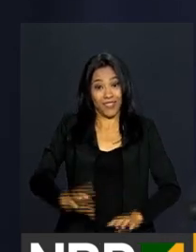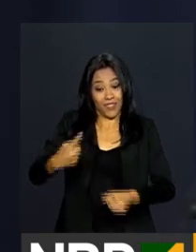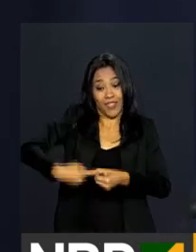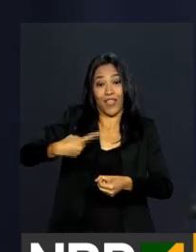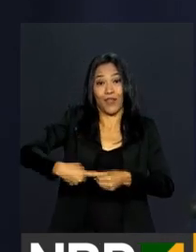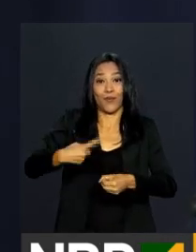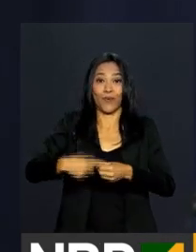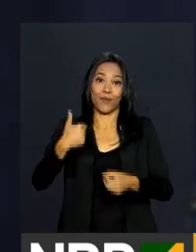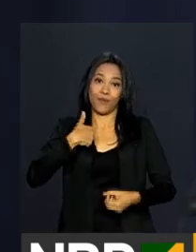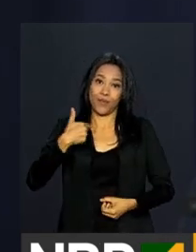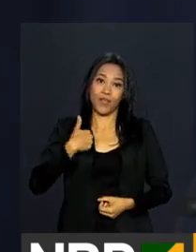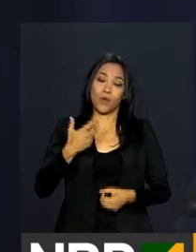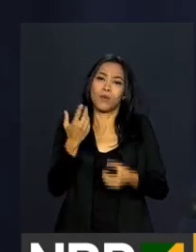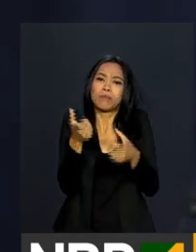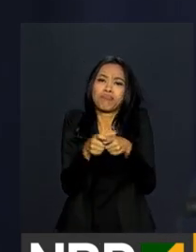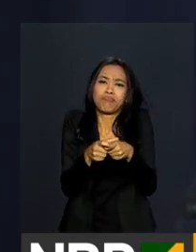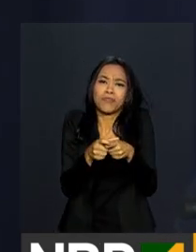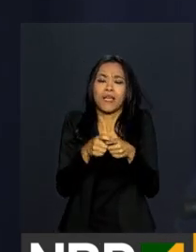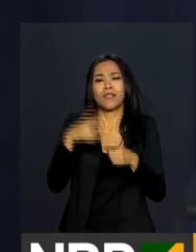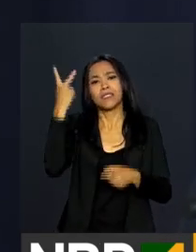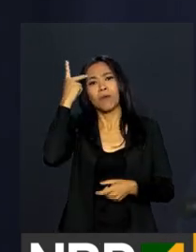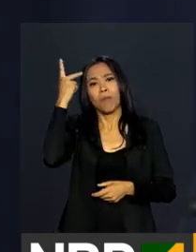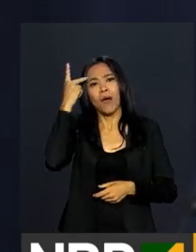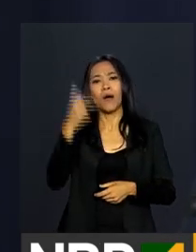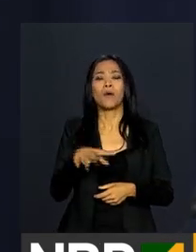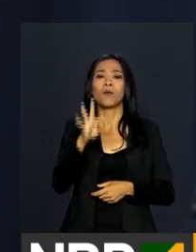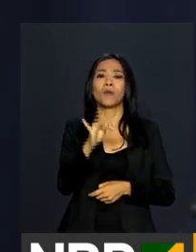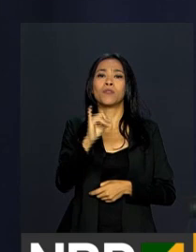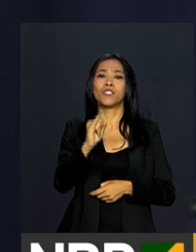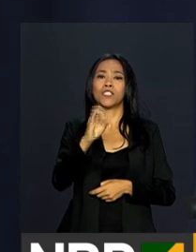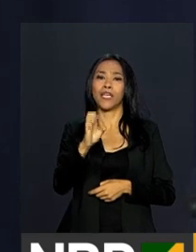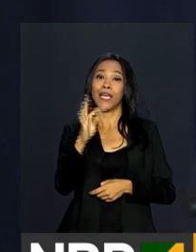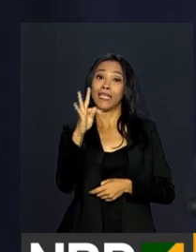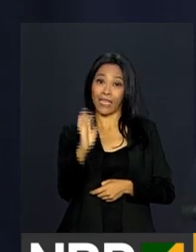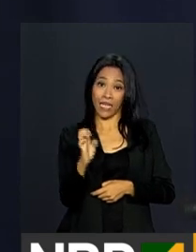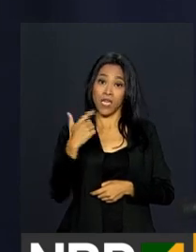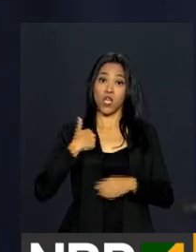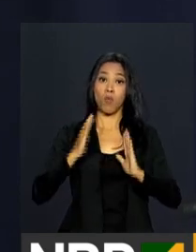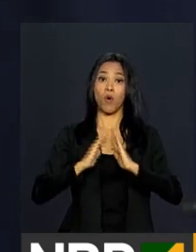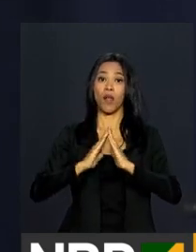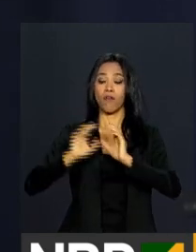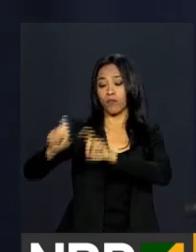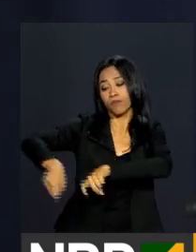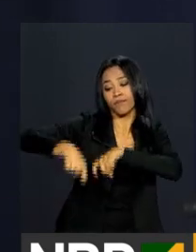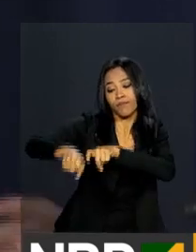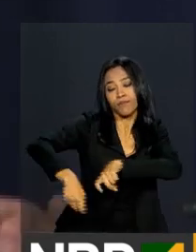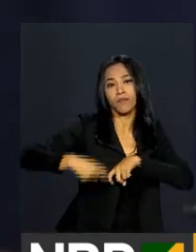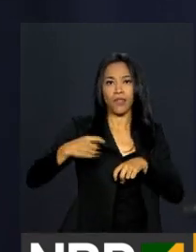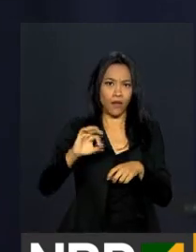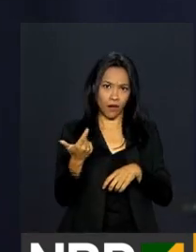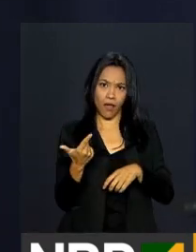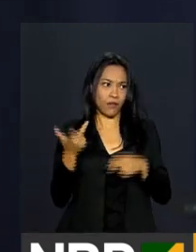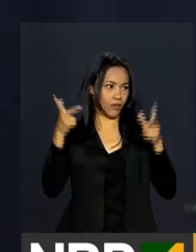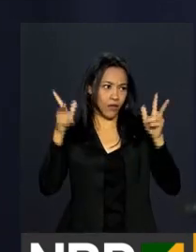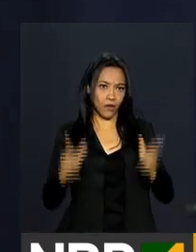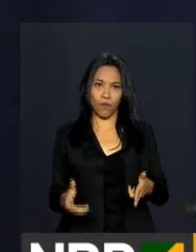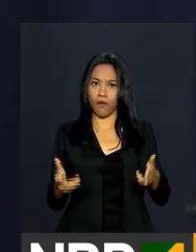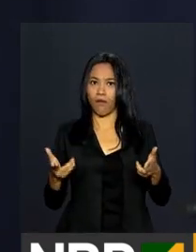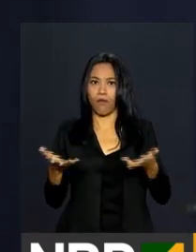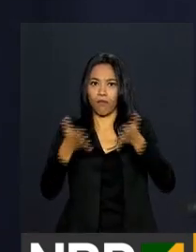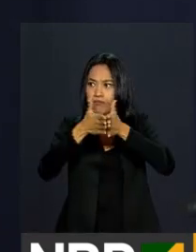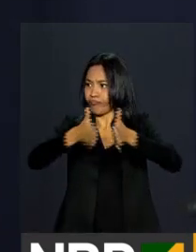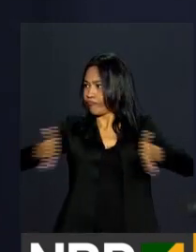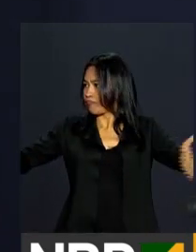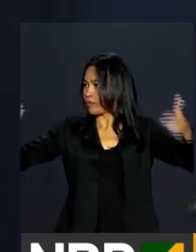uma pequena cidade de São Paulo, chamada Tietê, e vivia numa chácara. Claro que não tinha o tamanho